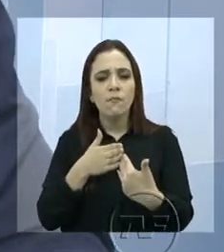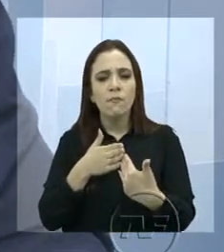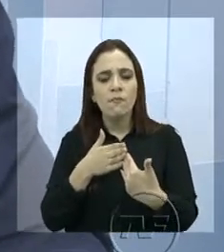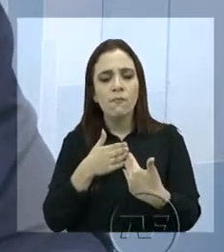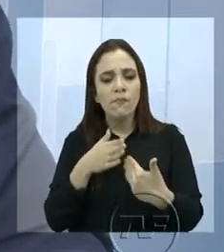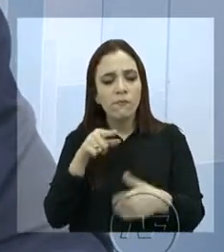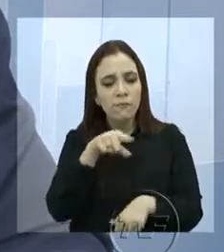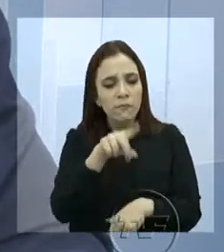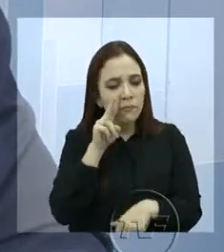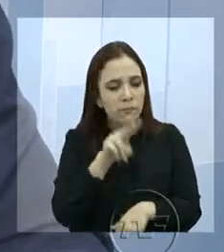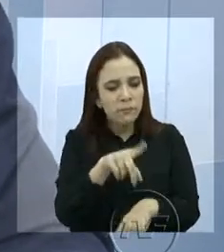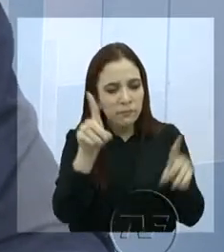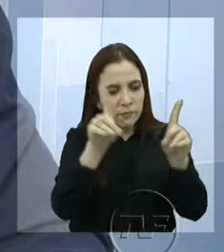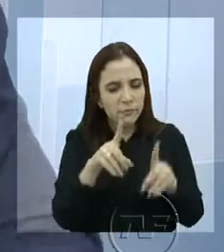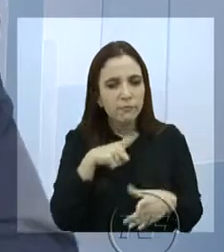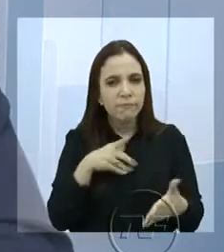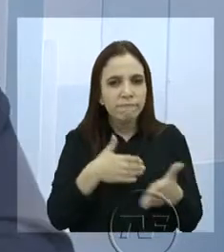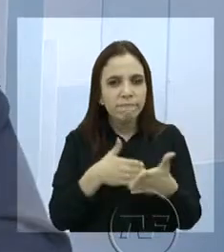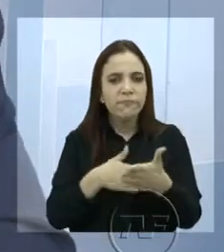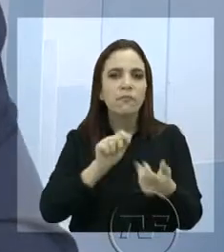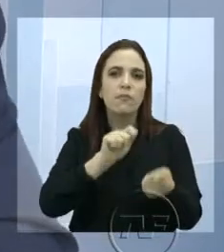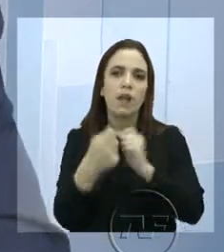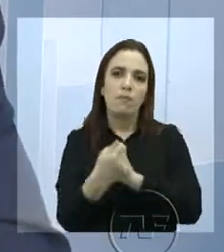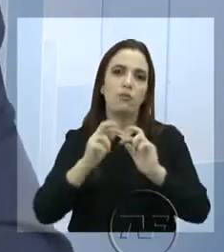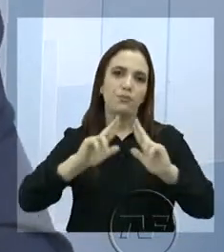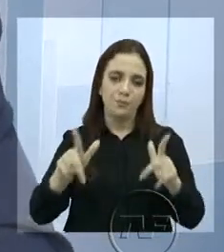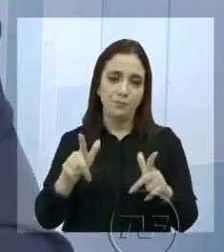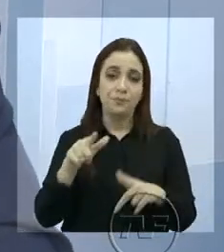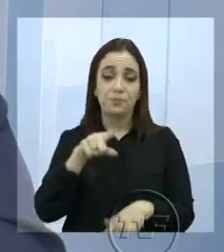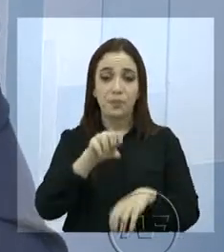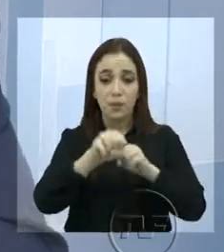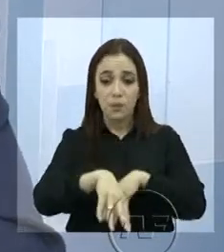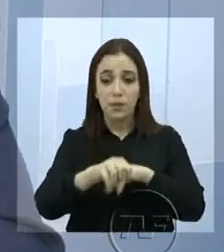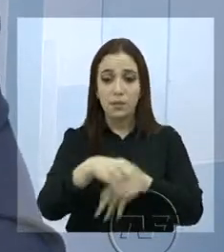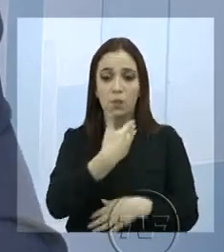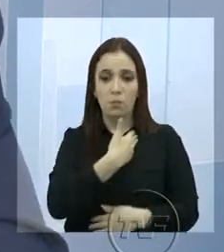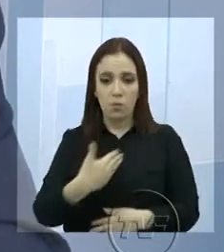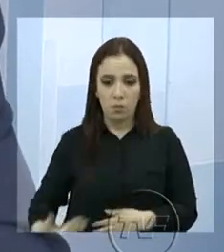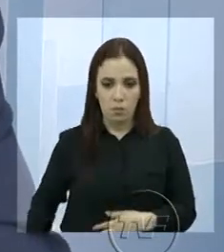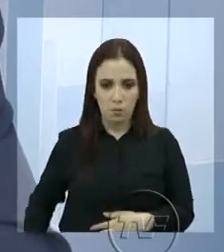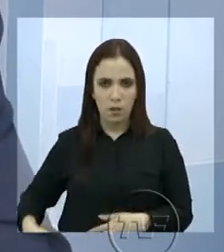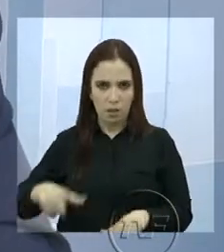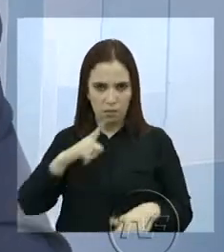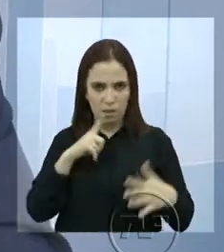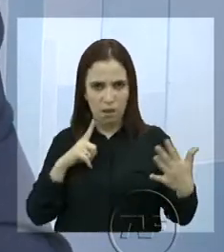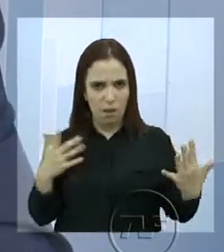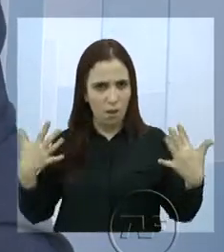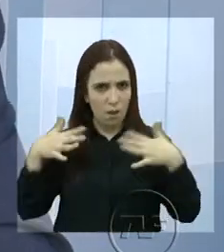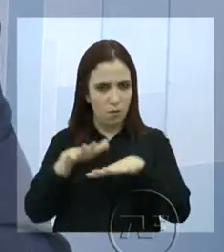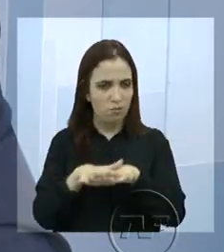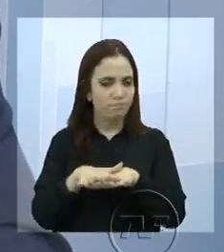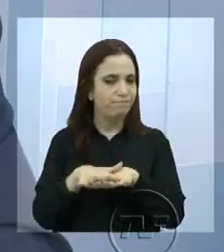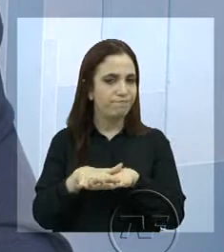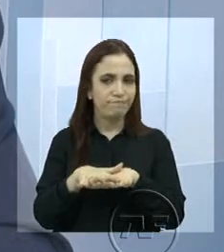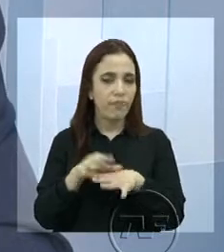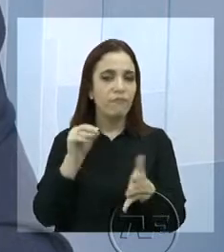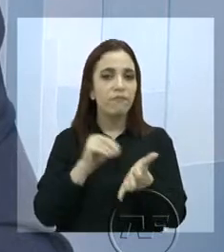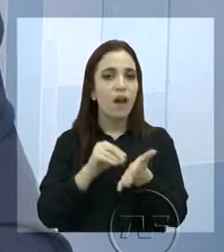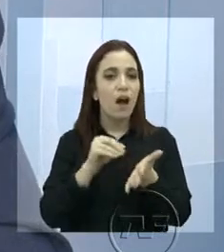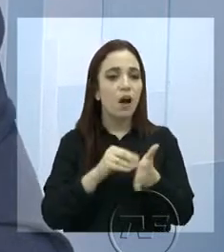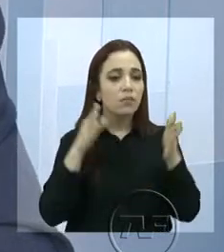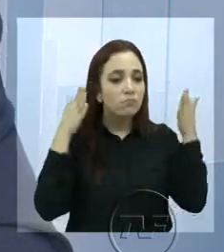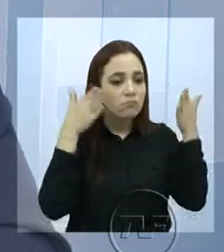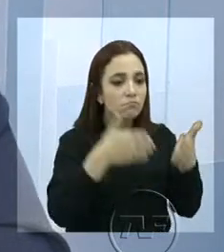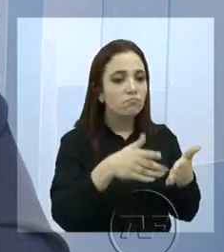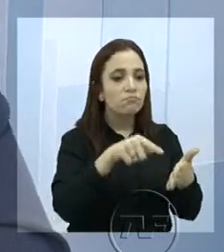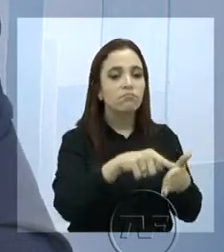por conta das suas limitações. Então, eu não posso falar que a educação pública ela é inclusiva quando eu não pensei na condição dessas